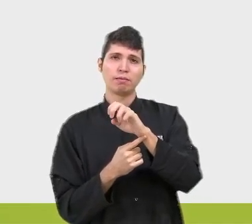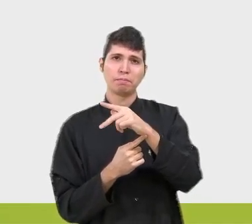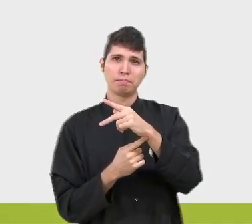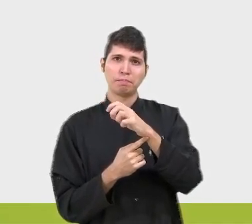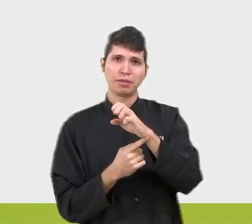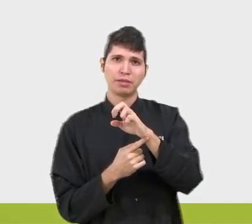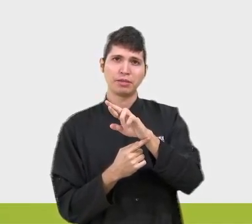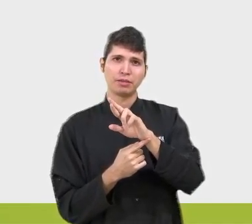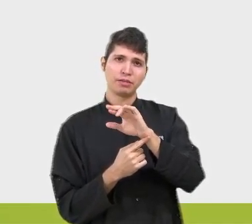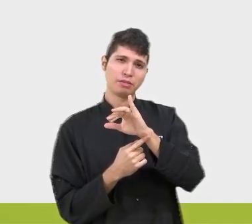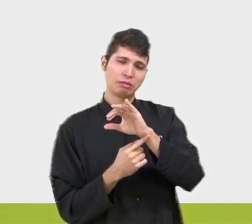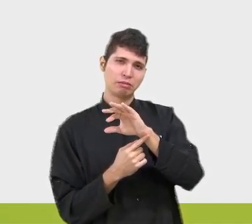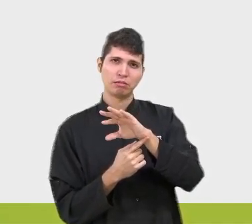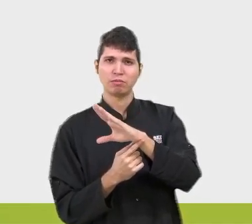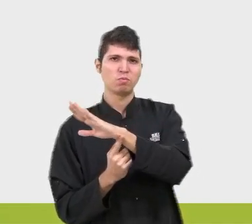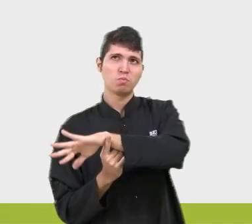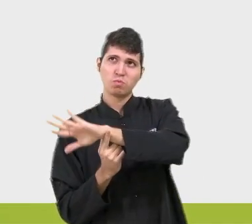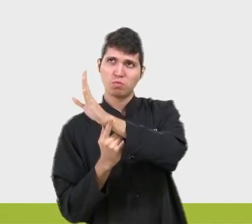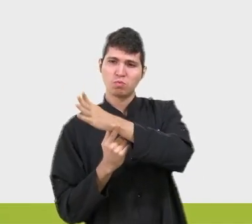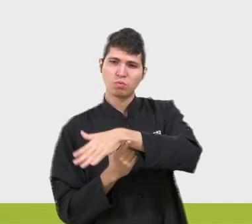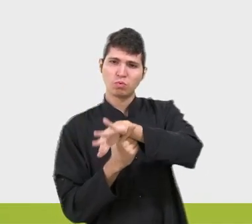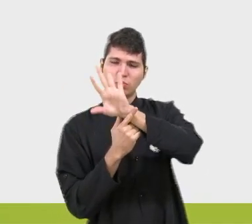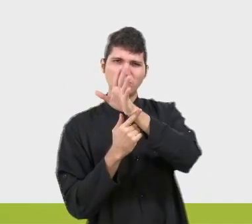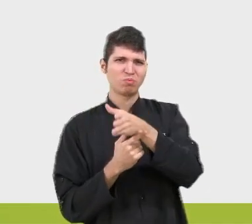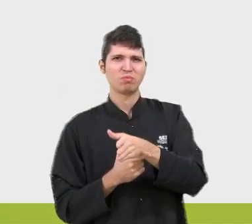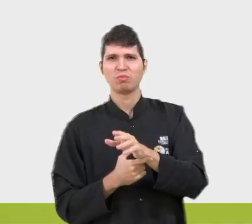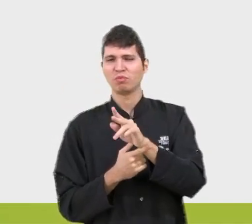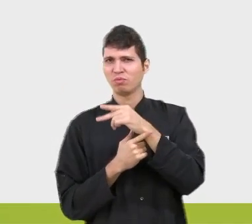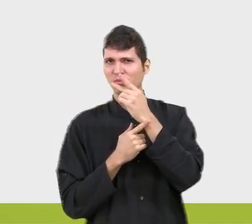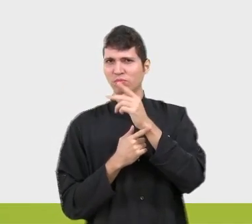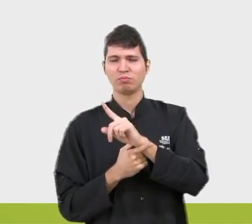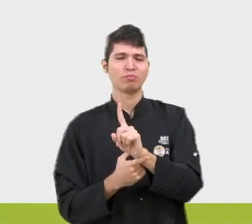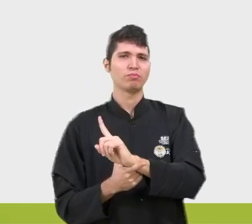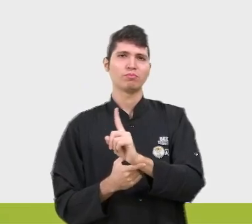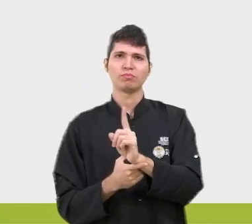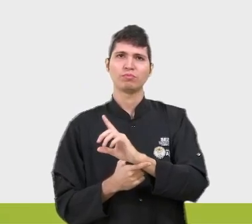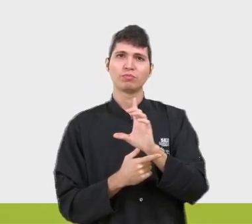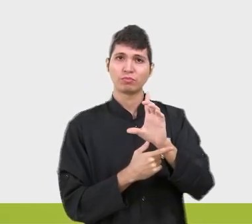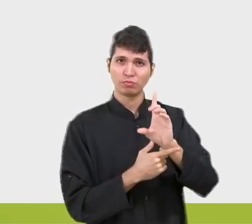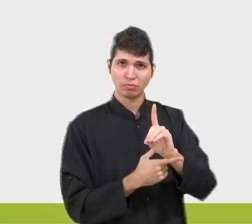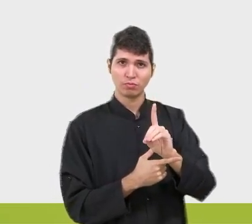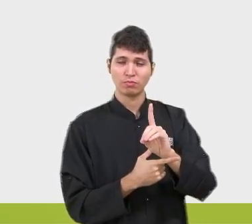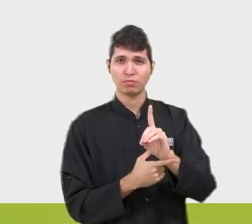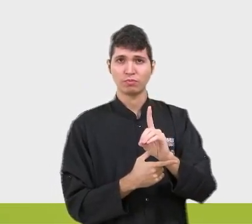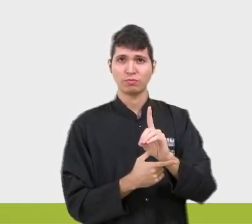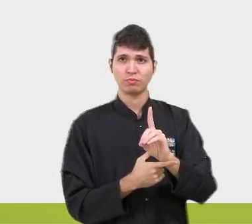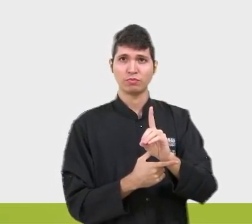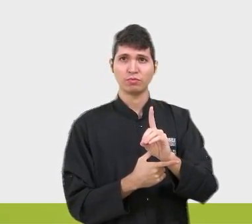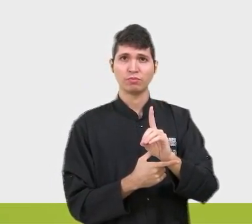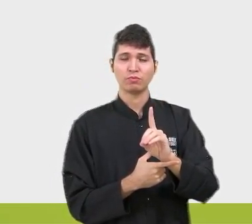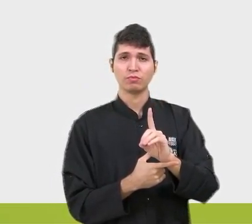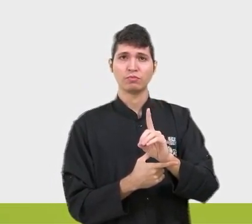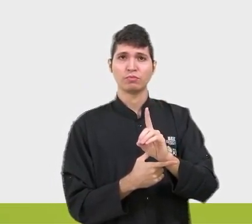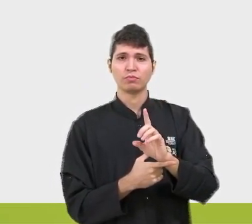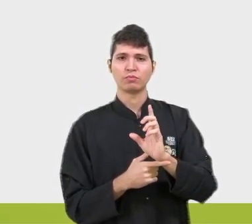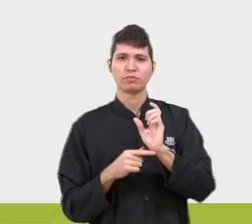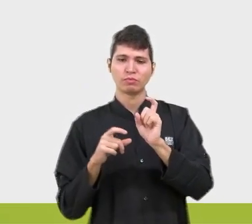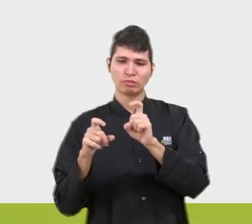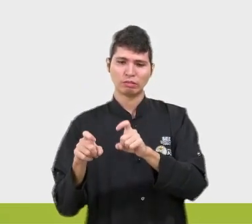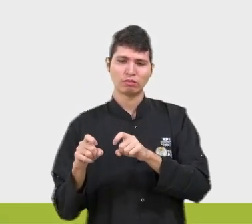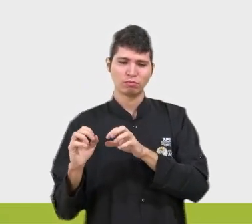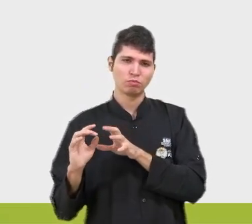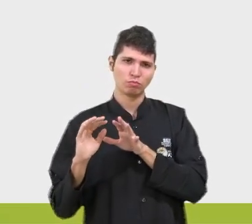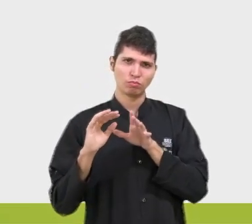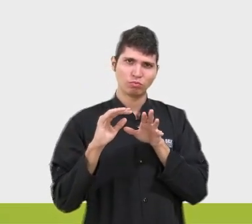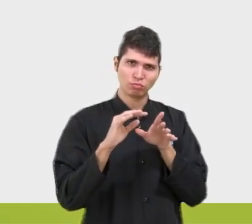sobre altura, relevo nesse momento, né? D, taxas elevadas de população afetada pelo êxodo rural? Não